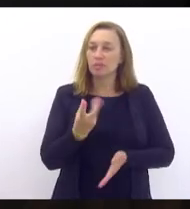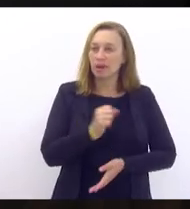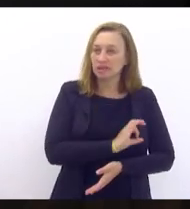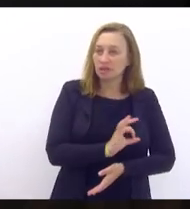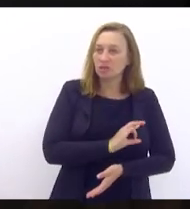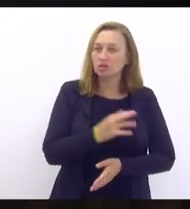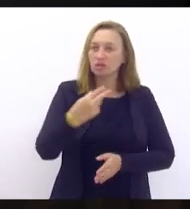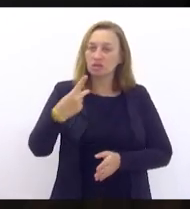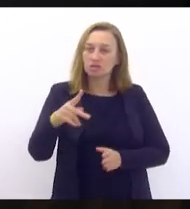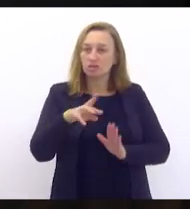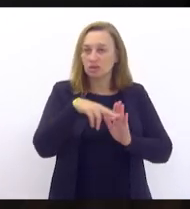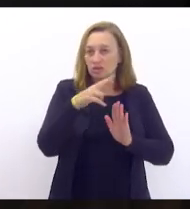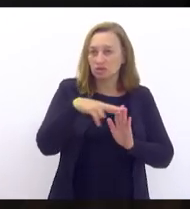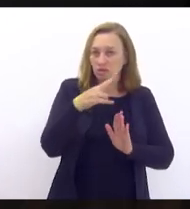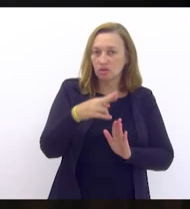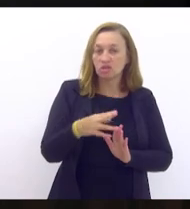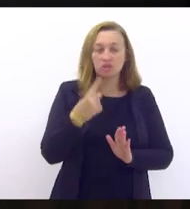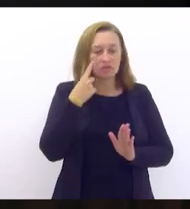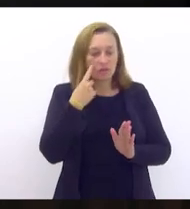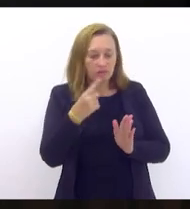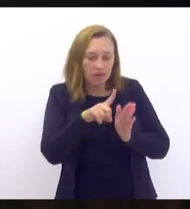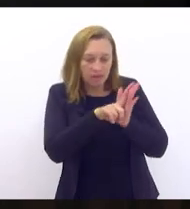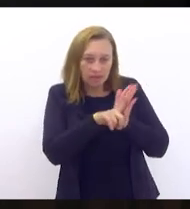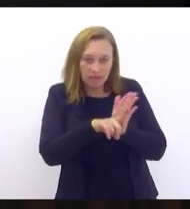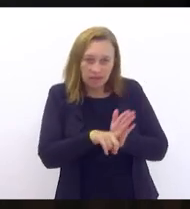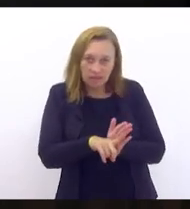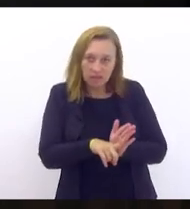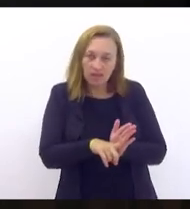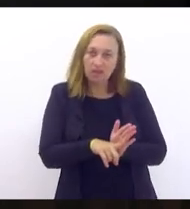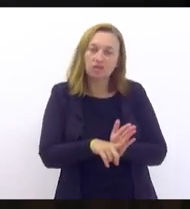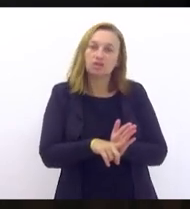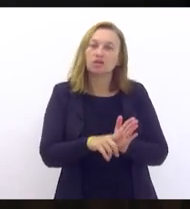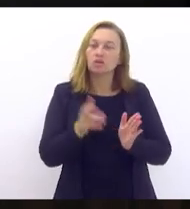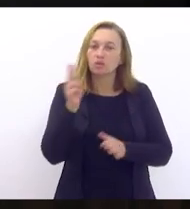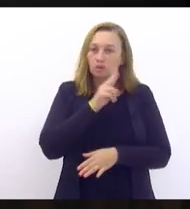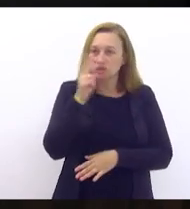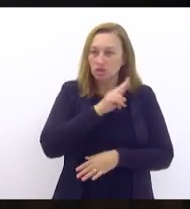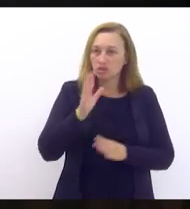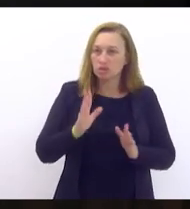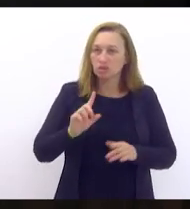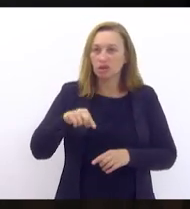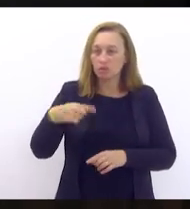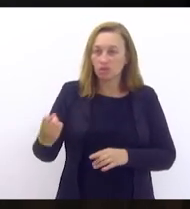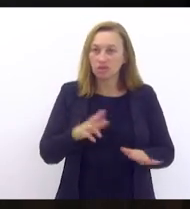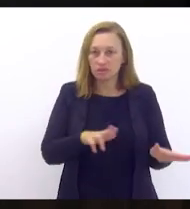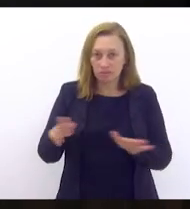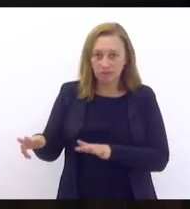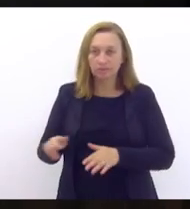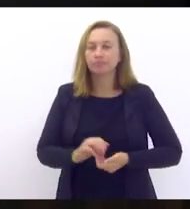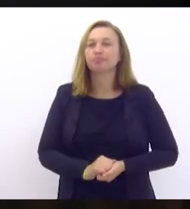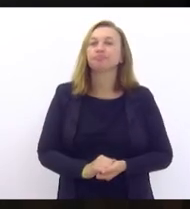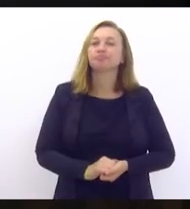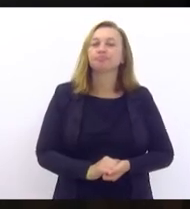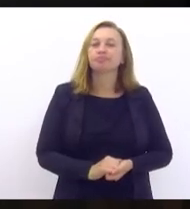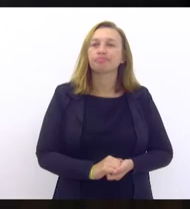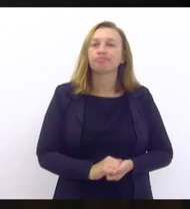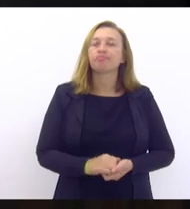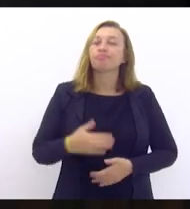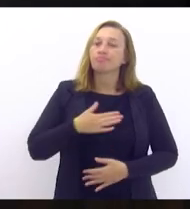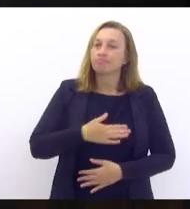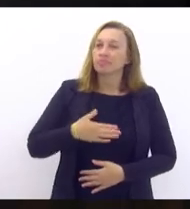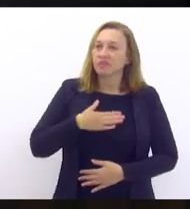Vossa Excelência a gente vai analisar com bastante urgência na próxima semana.